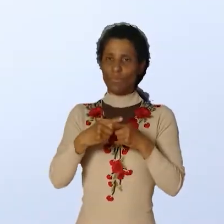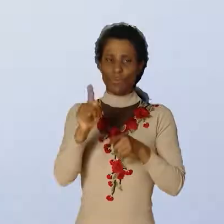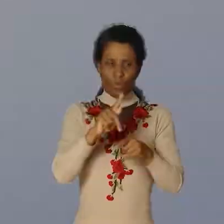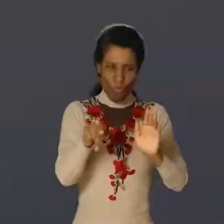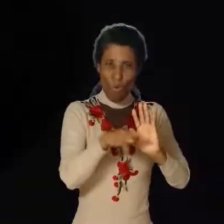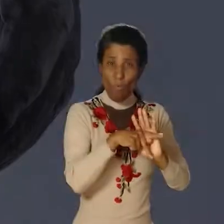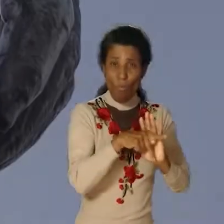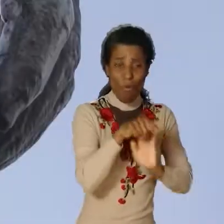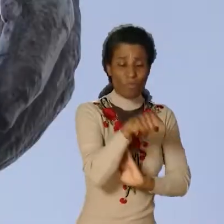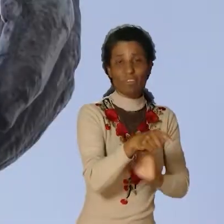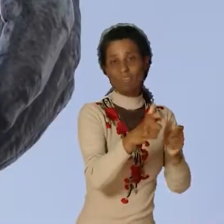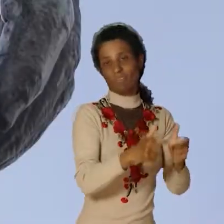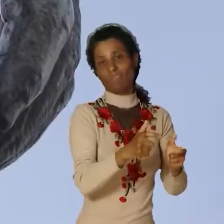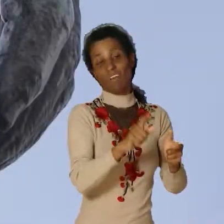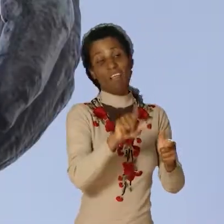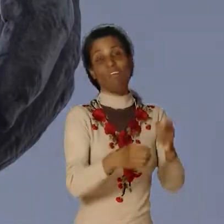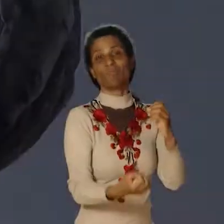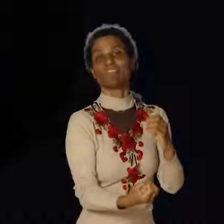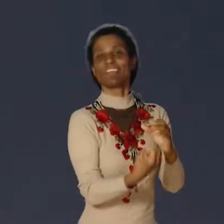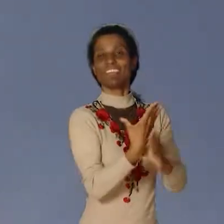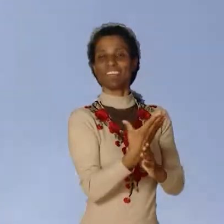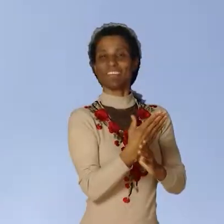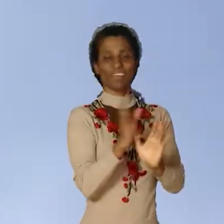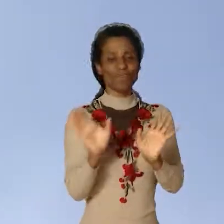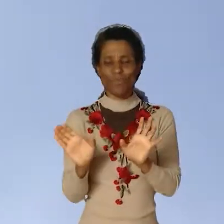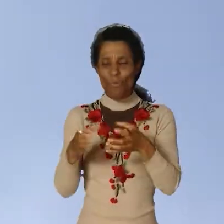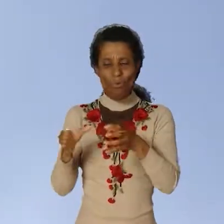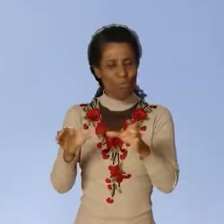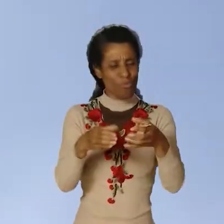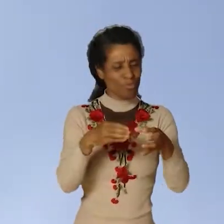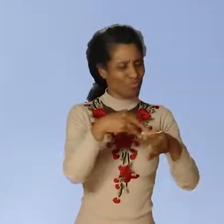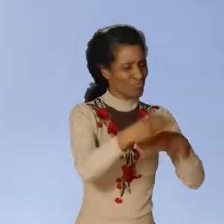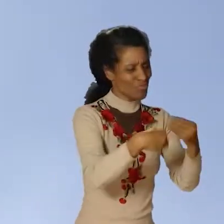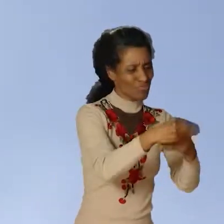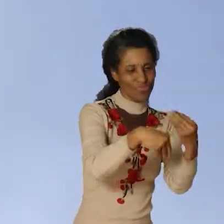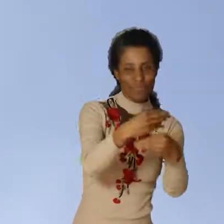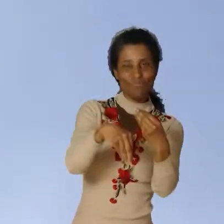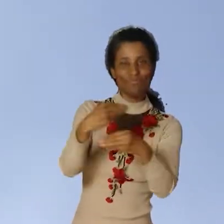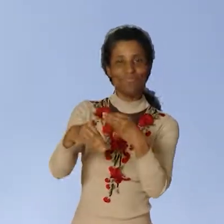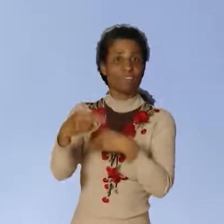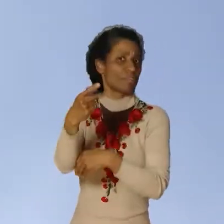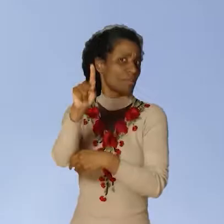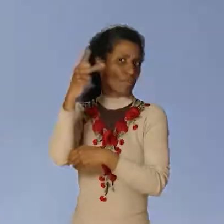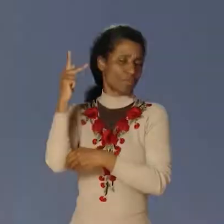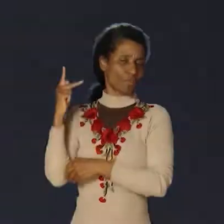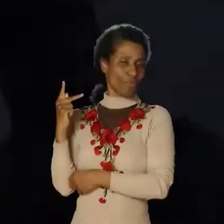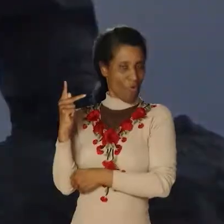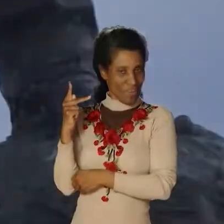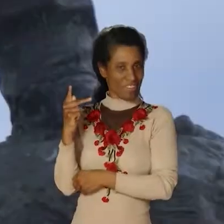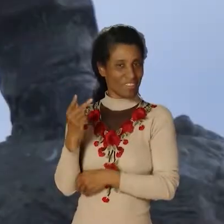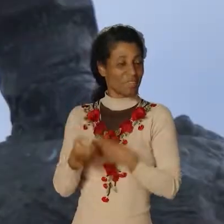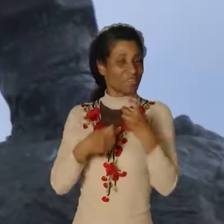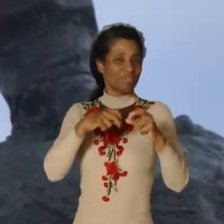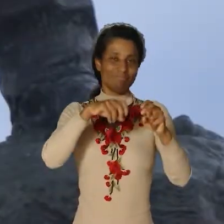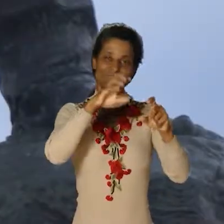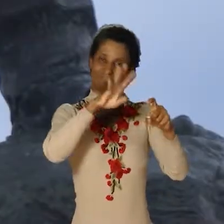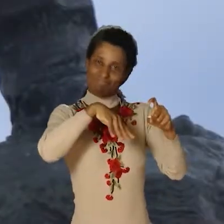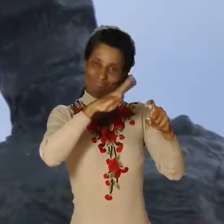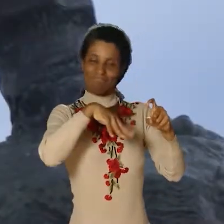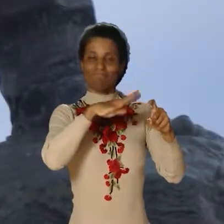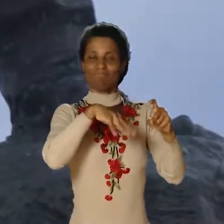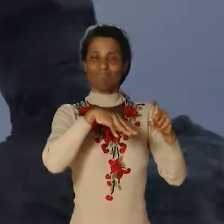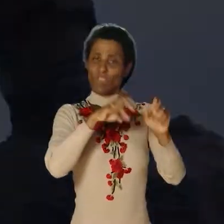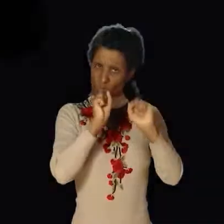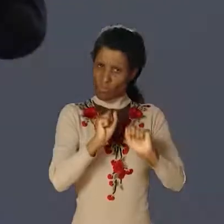é um nativo, é uma construção, um caldeirão de narrativas, fatos, histórias, lendas e